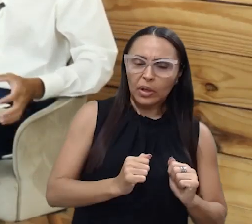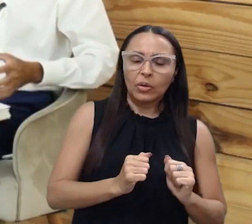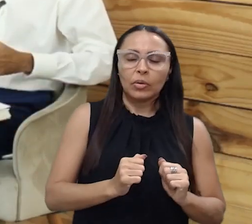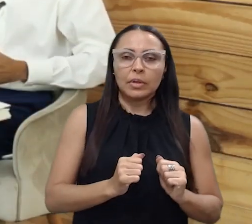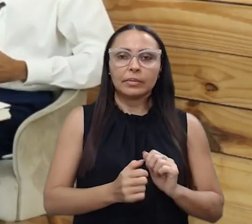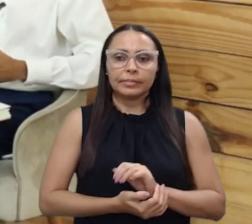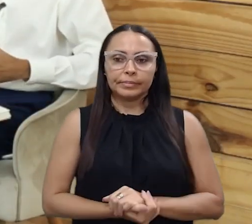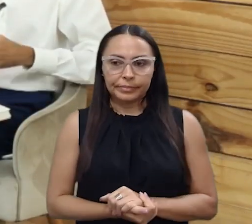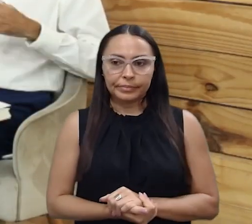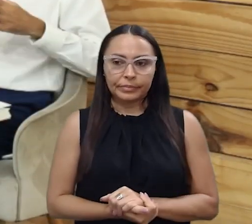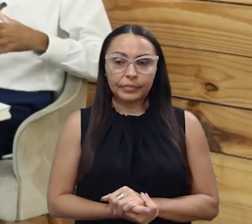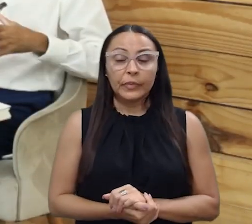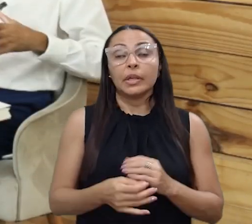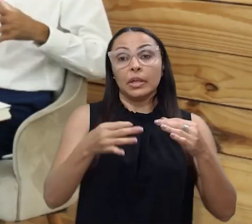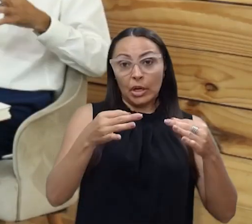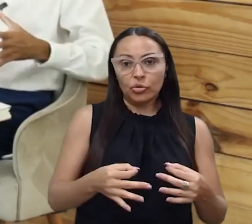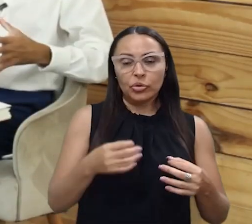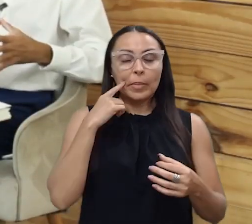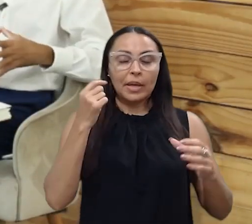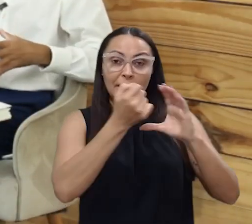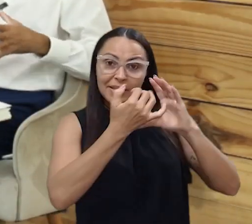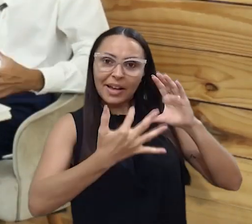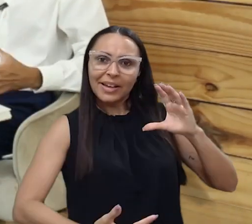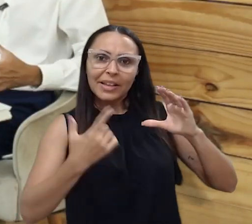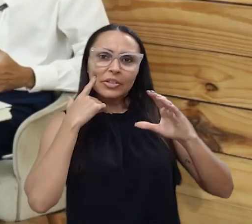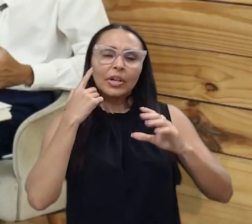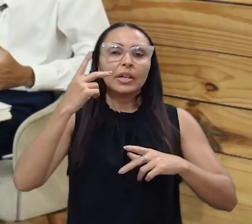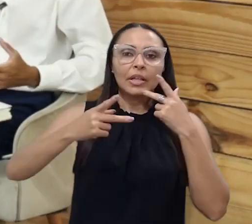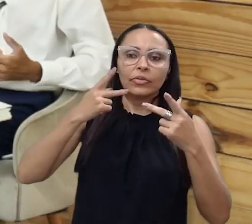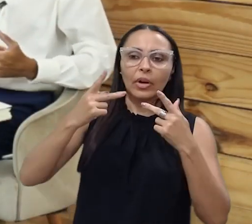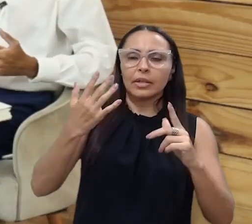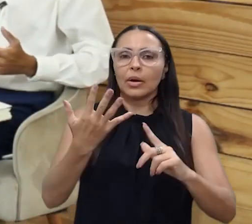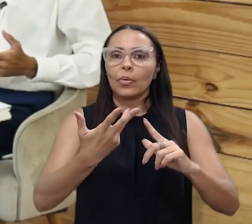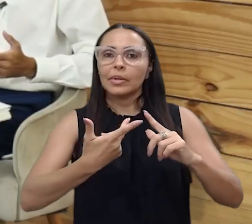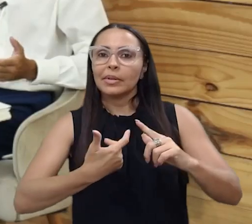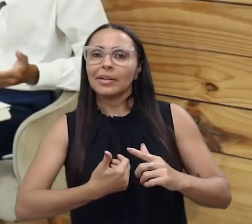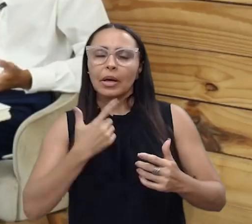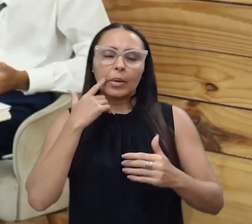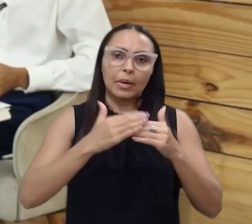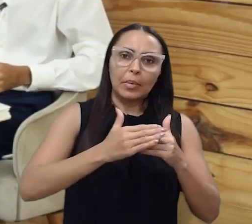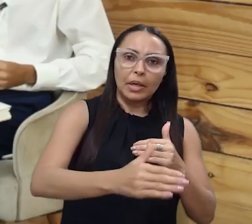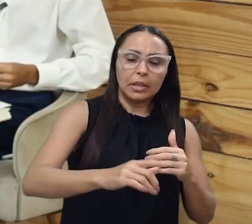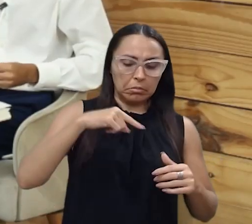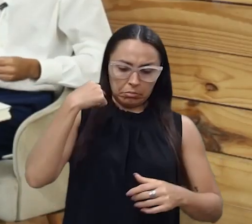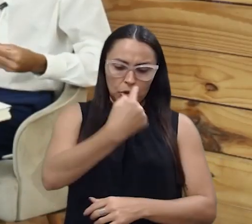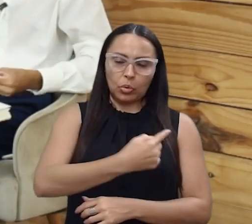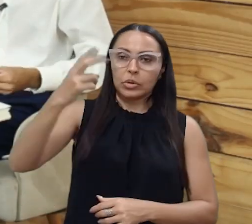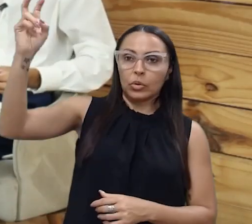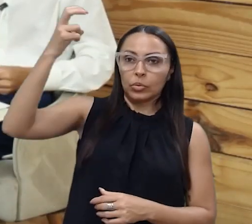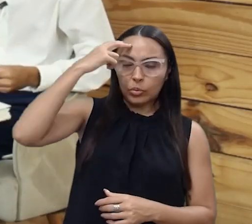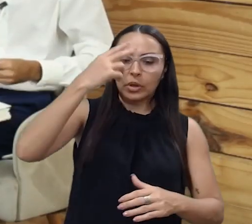sem caráter? E justamente esse caráter que ele fala é essa identidade. de como, a partir da nossa cultura, do que a